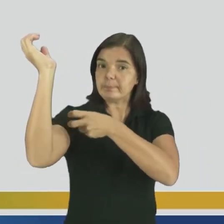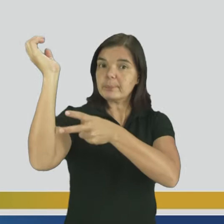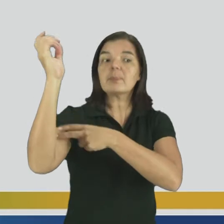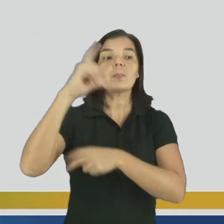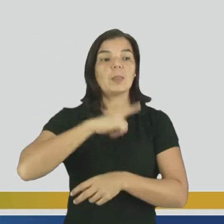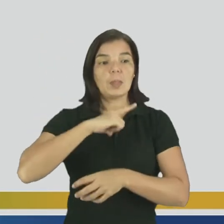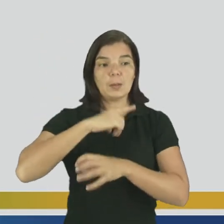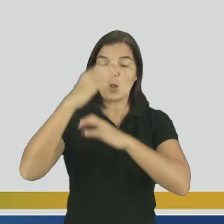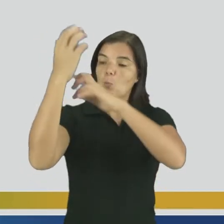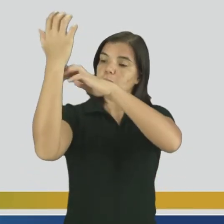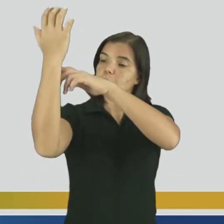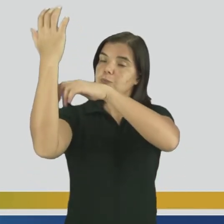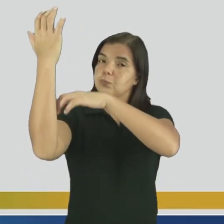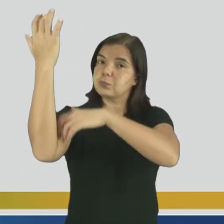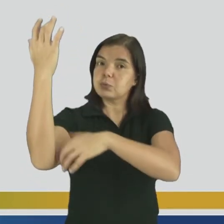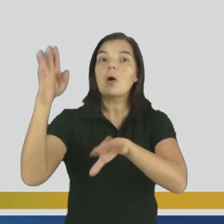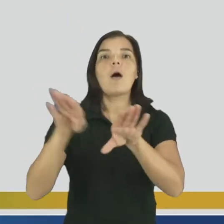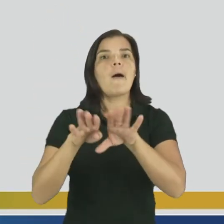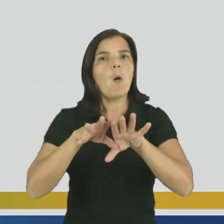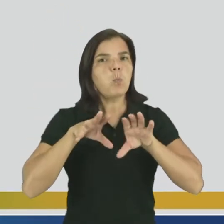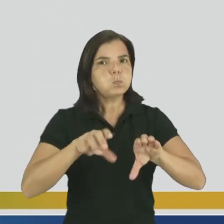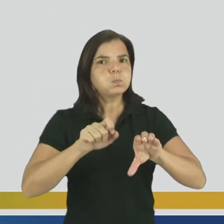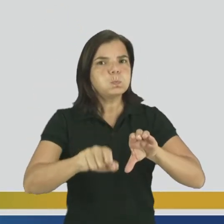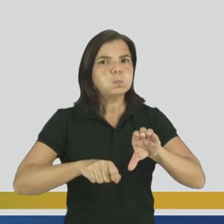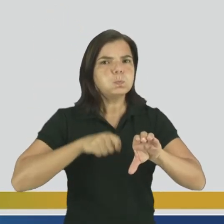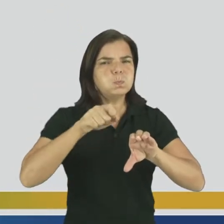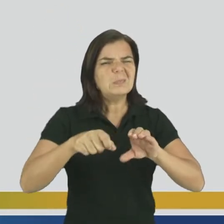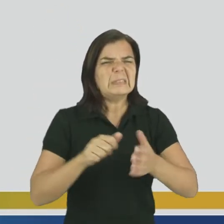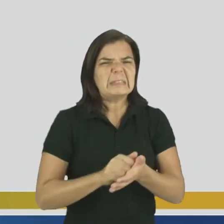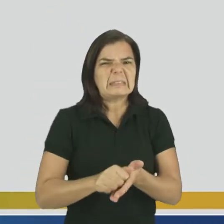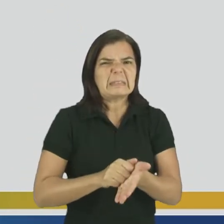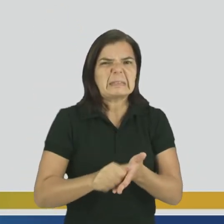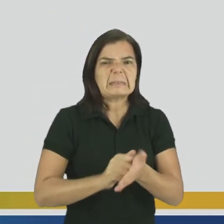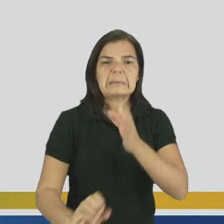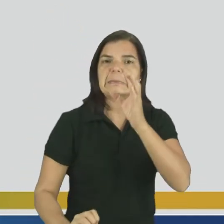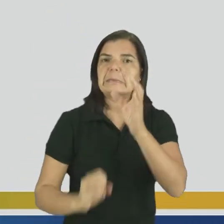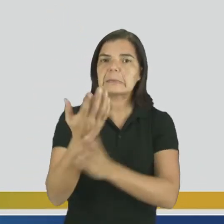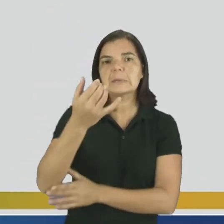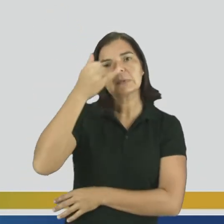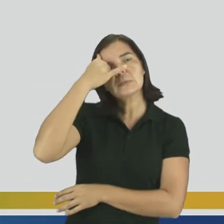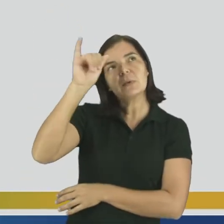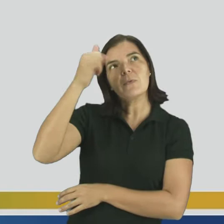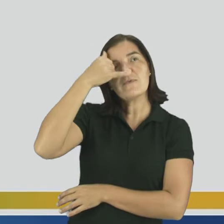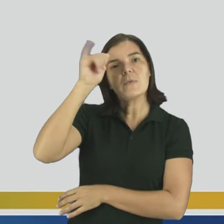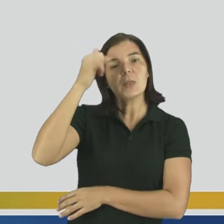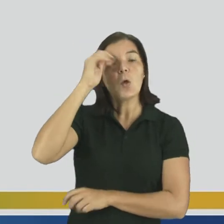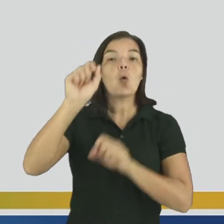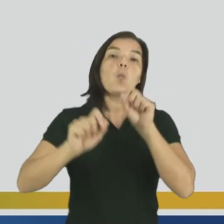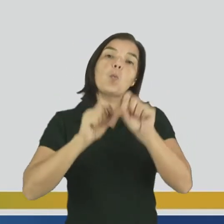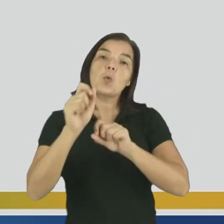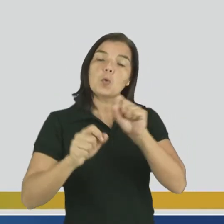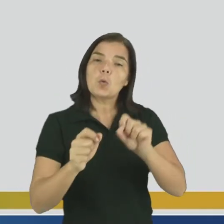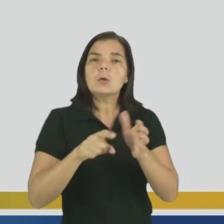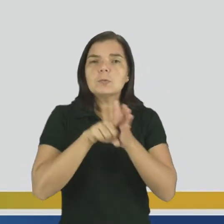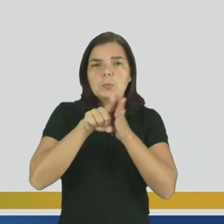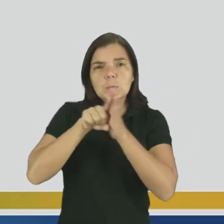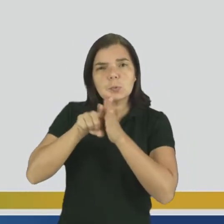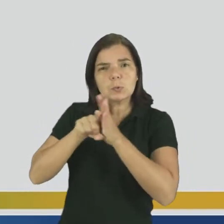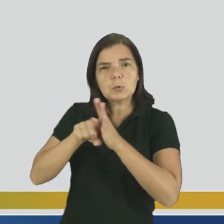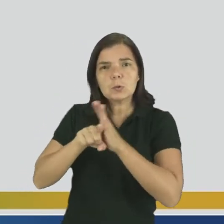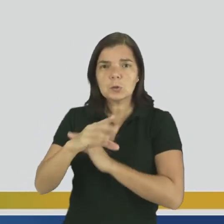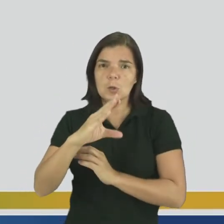temos a borracha. Lembrando que essa borracha, ela foi aí descoberta, inventada, vamos colocar assim, por um cientista